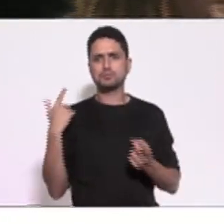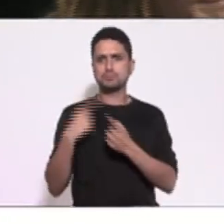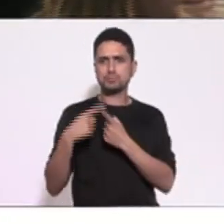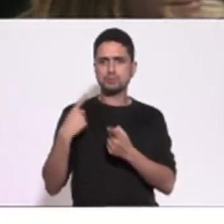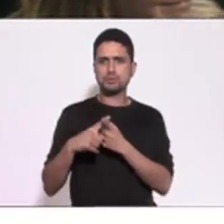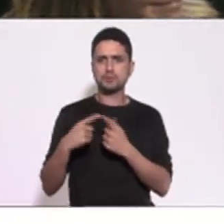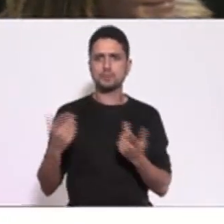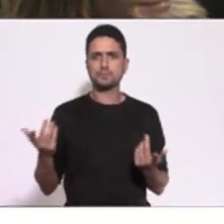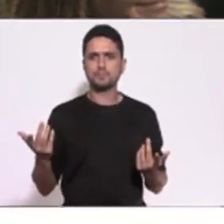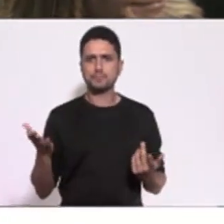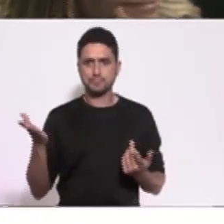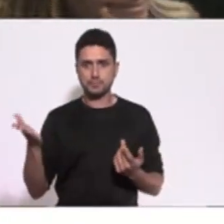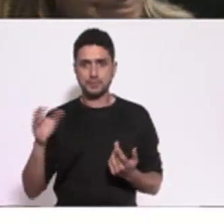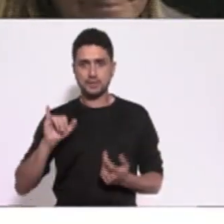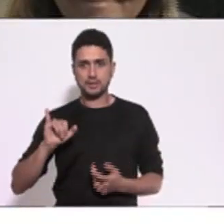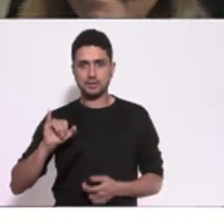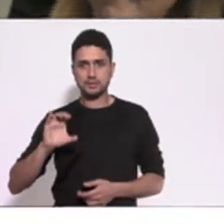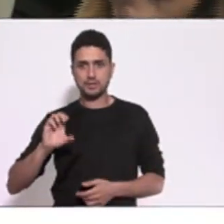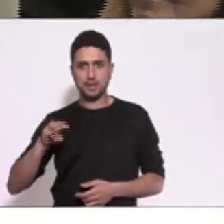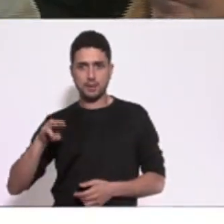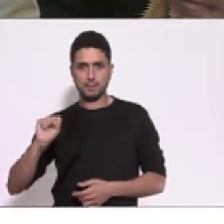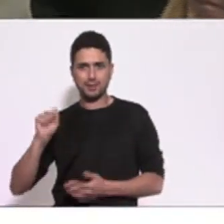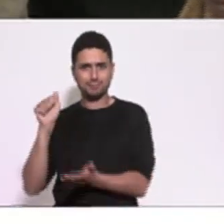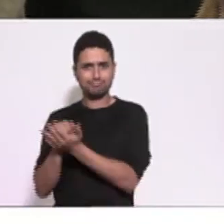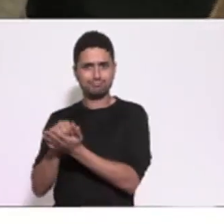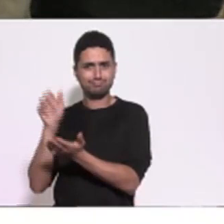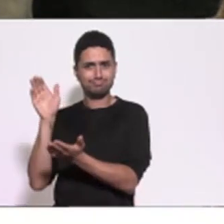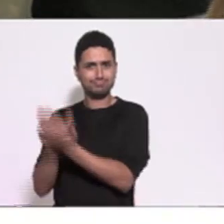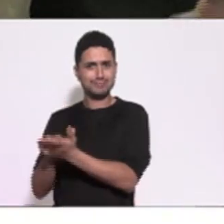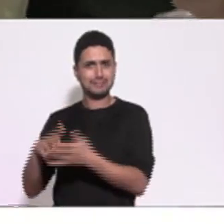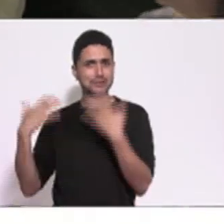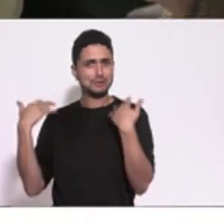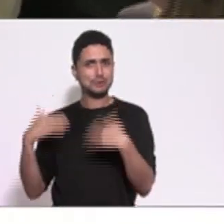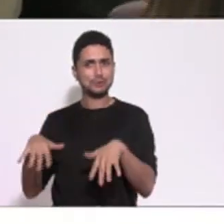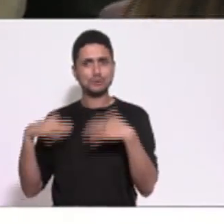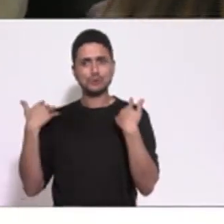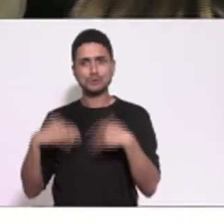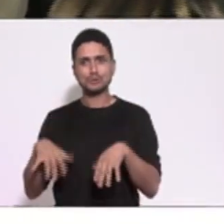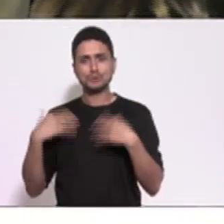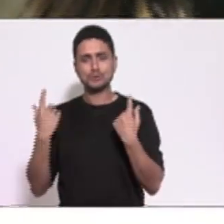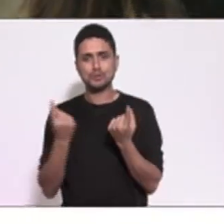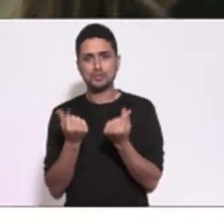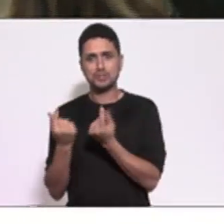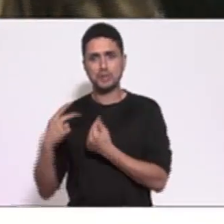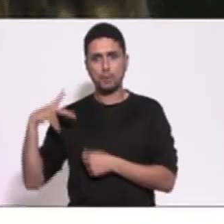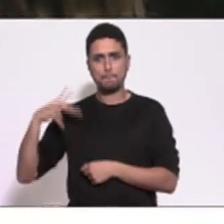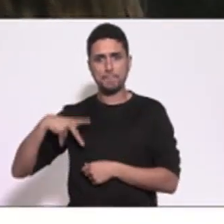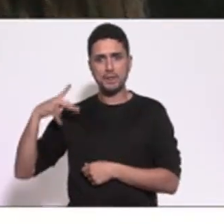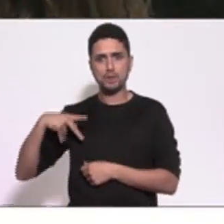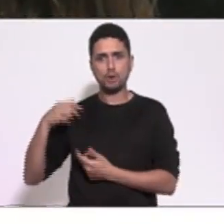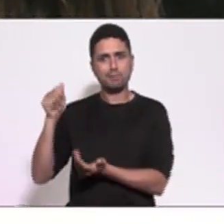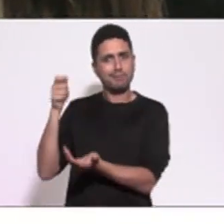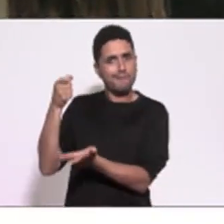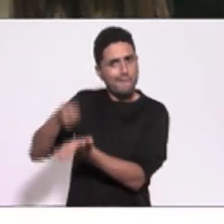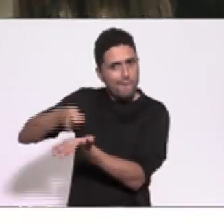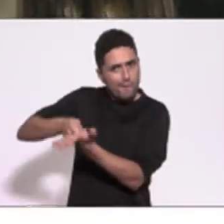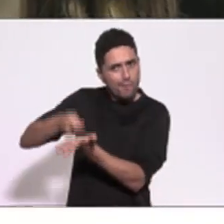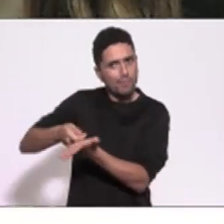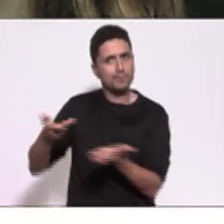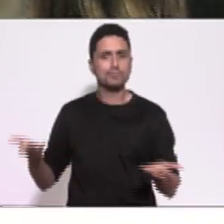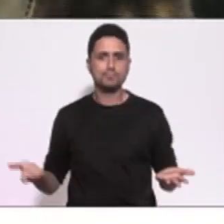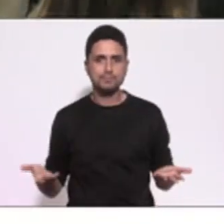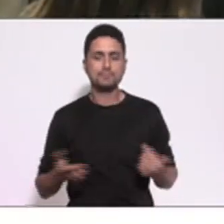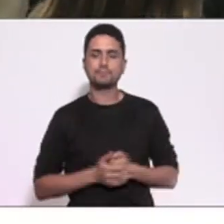função do ICMS do petróleo está sendo cobrado no destino. a